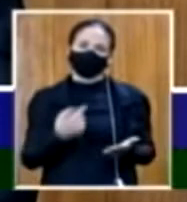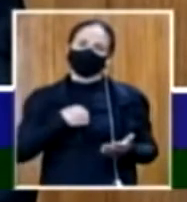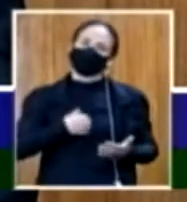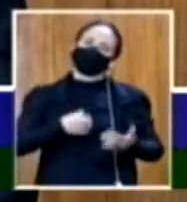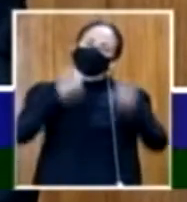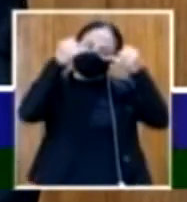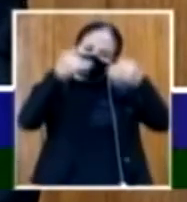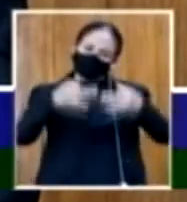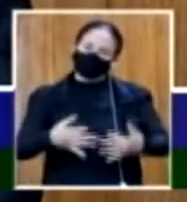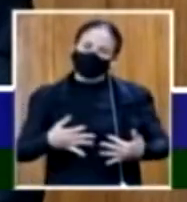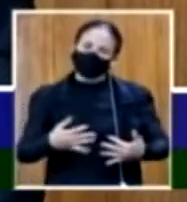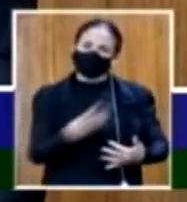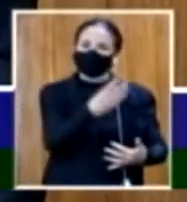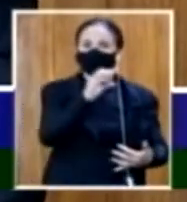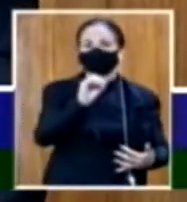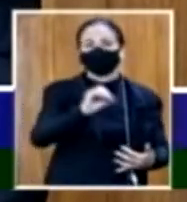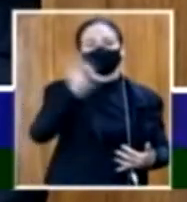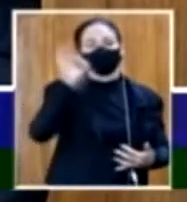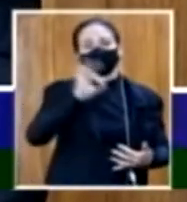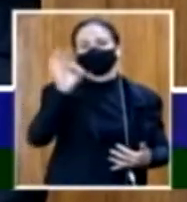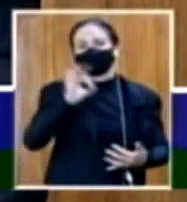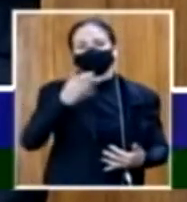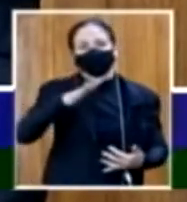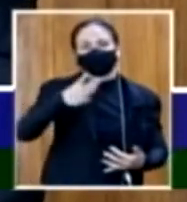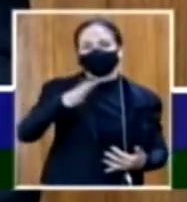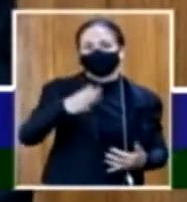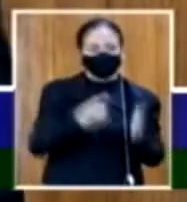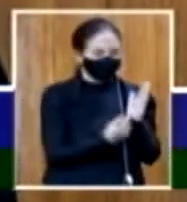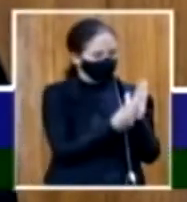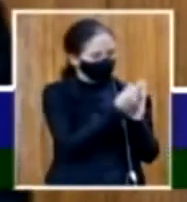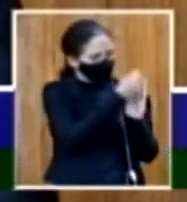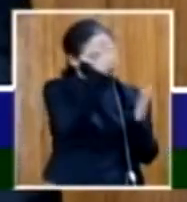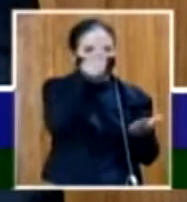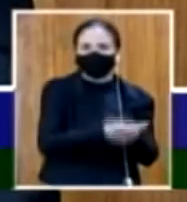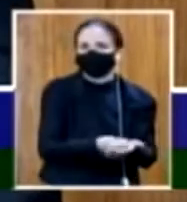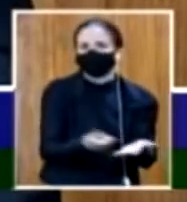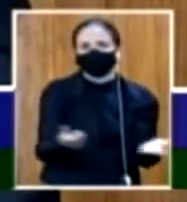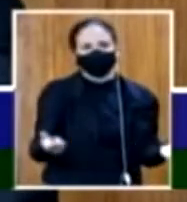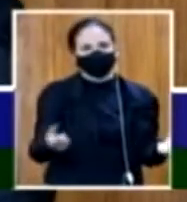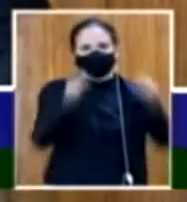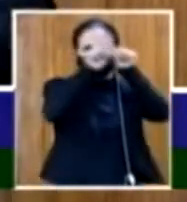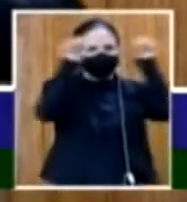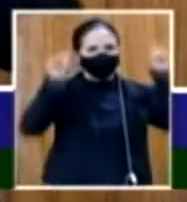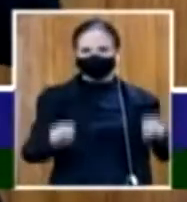temos 40% aproximadamente de carga tributária. Nós temos um sistema